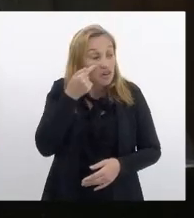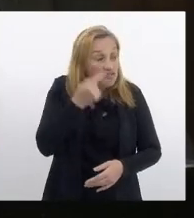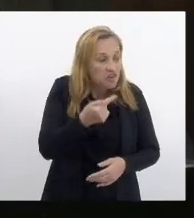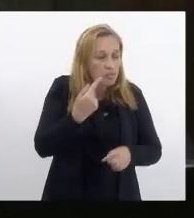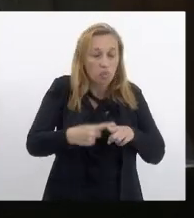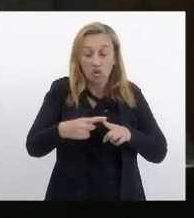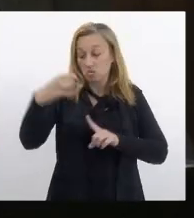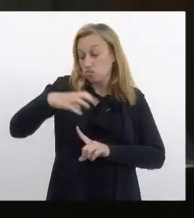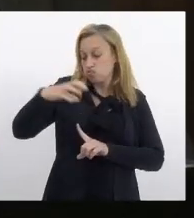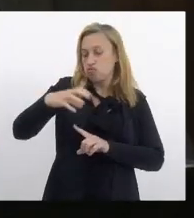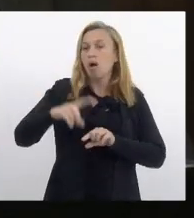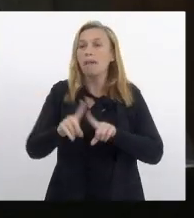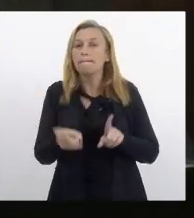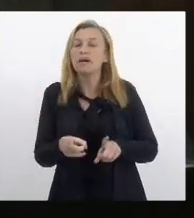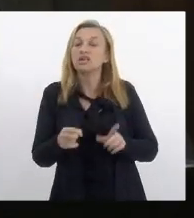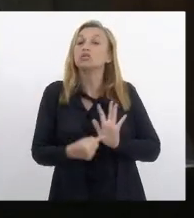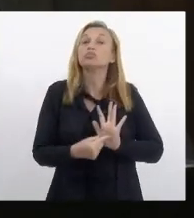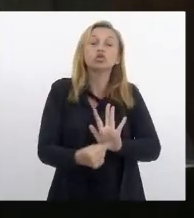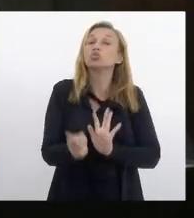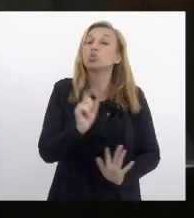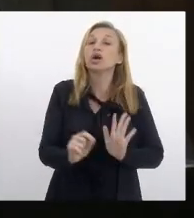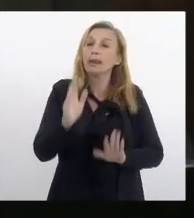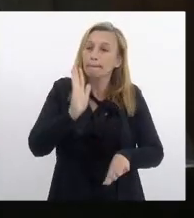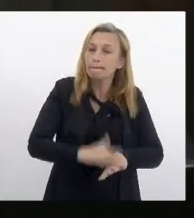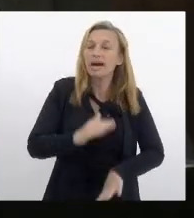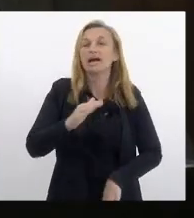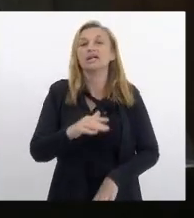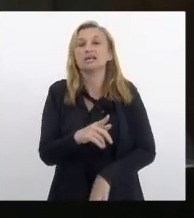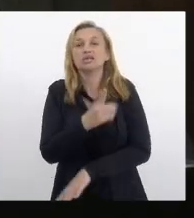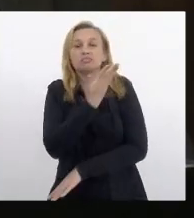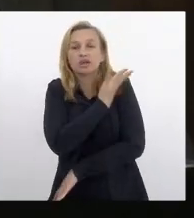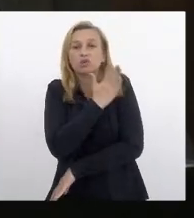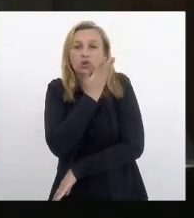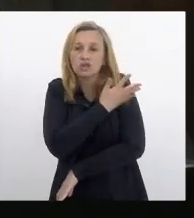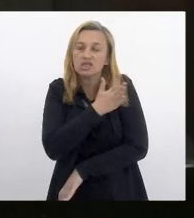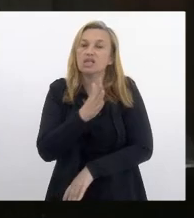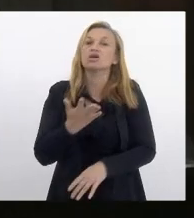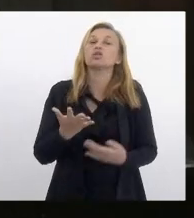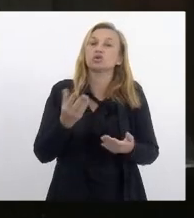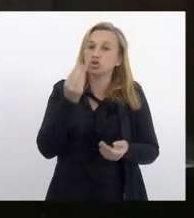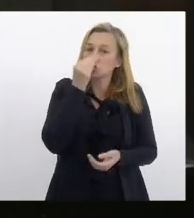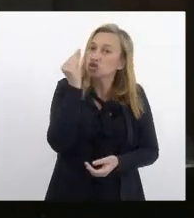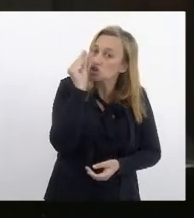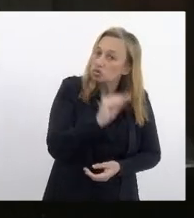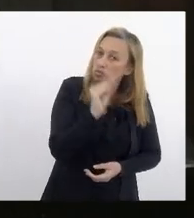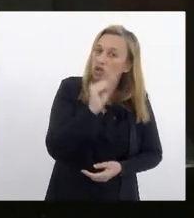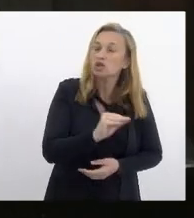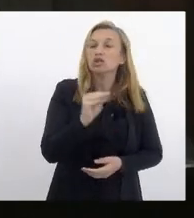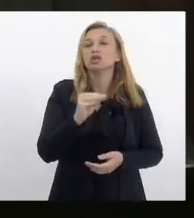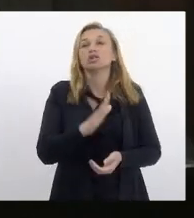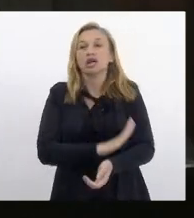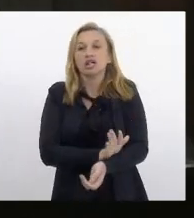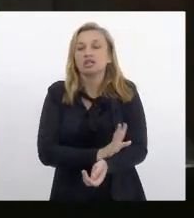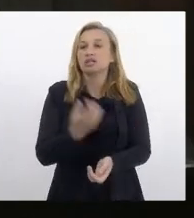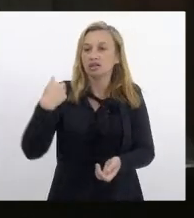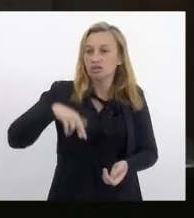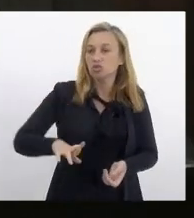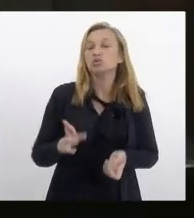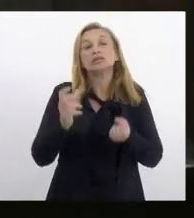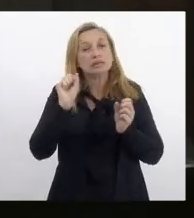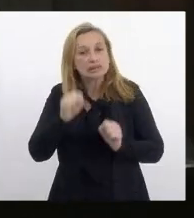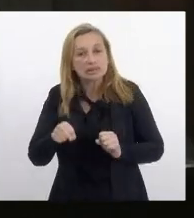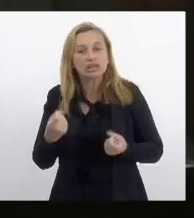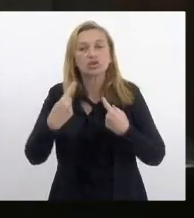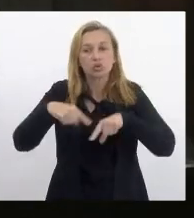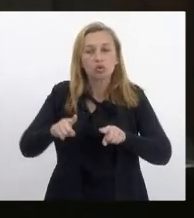pressão, mas isto declina mais uma forma de preconceito, de discriminação, de racismo religioso, sim,